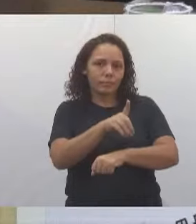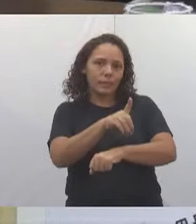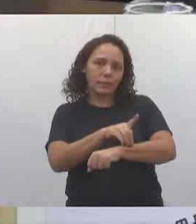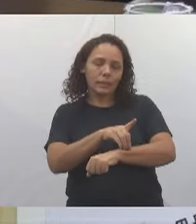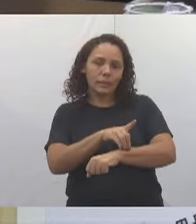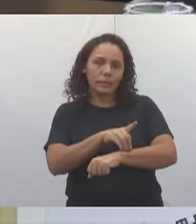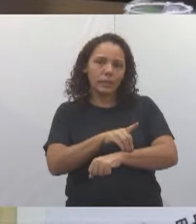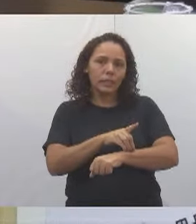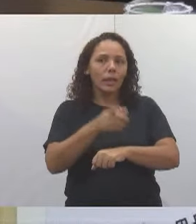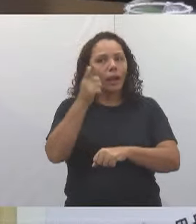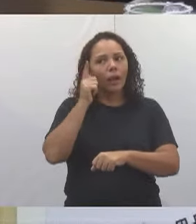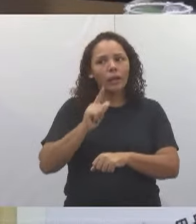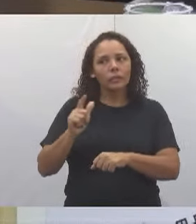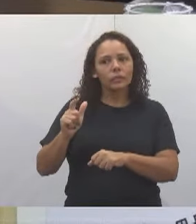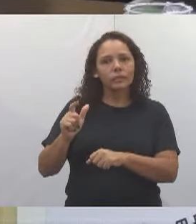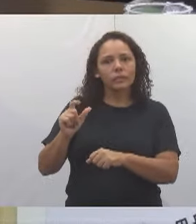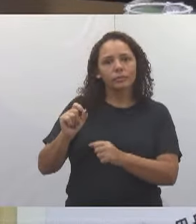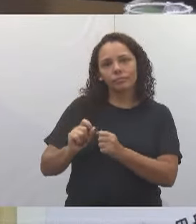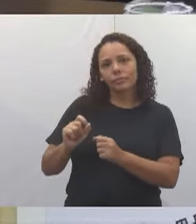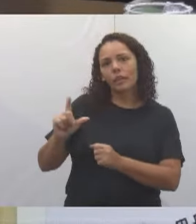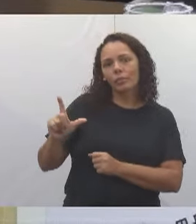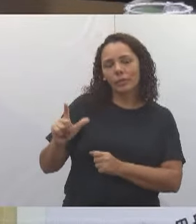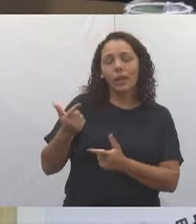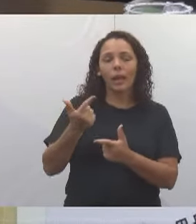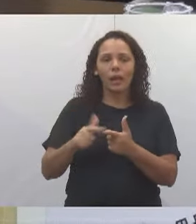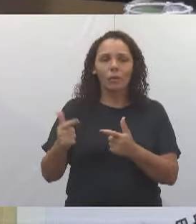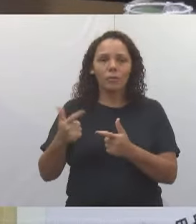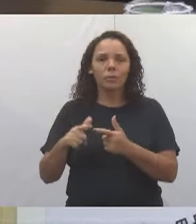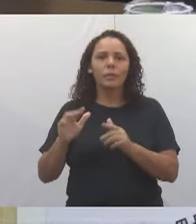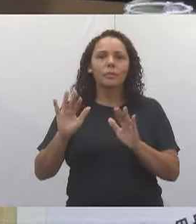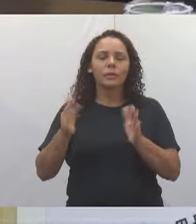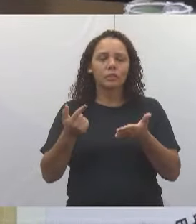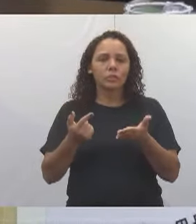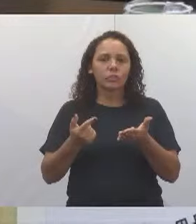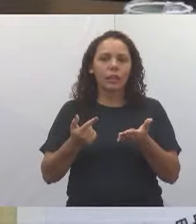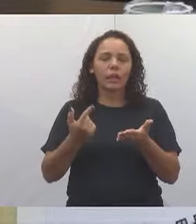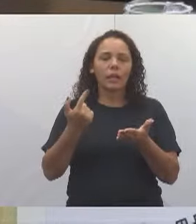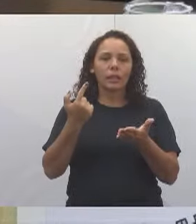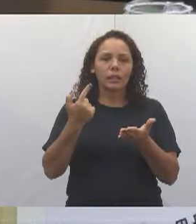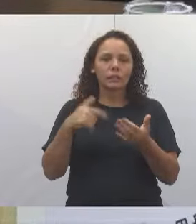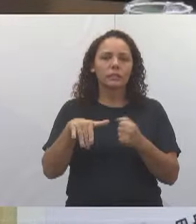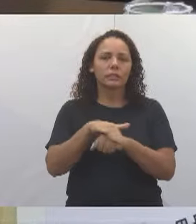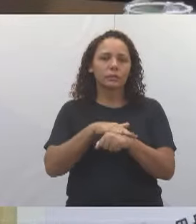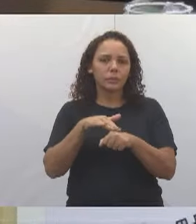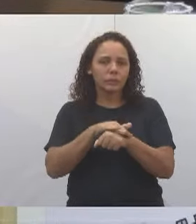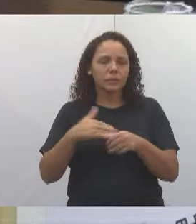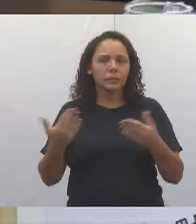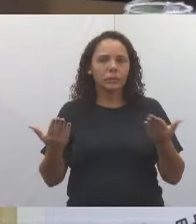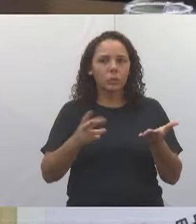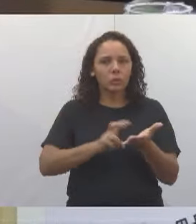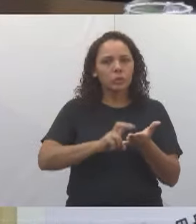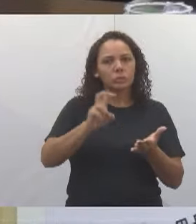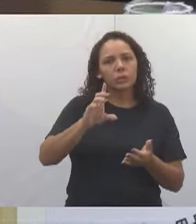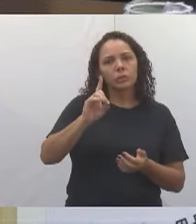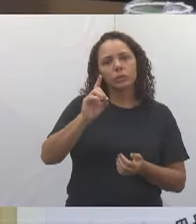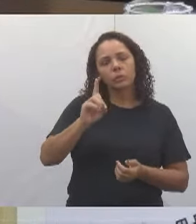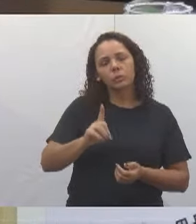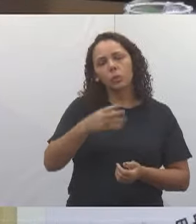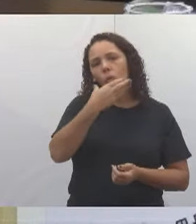consegui aumentar. É um problema que a gente vem discutindo. Hoje de manhã, o Daniel falou sobre isso com a Marília, que é quem